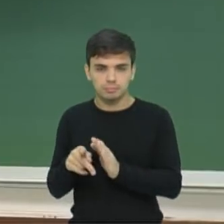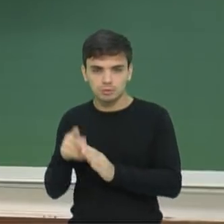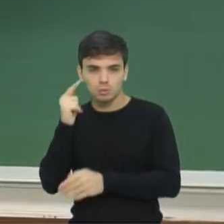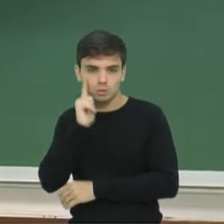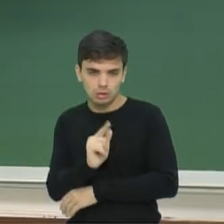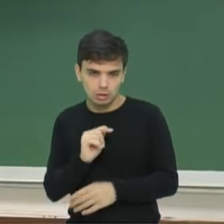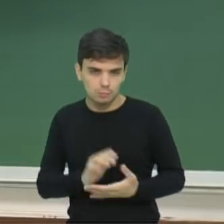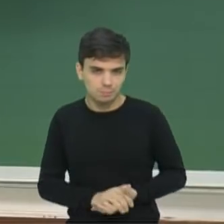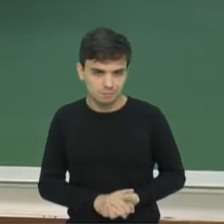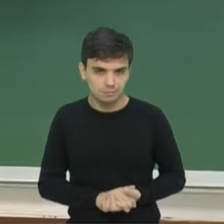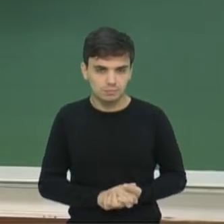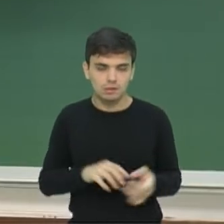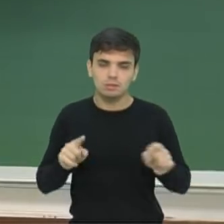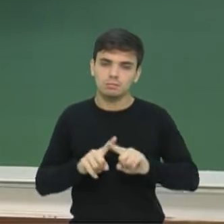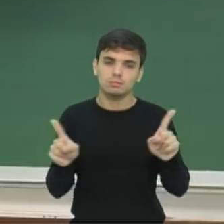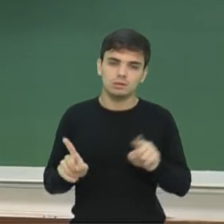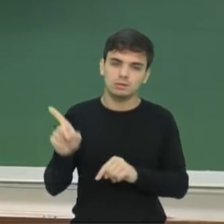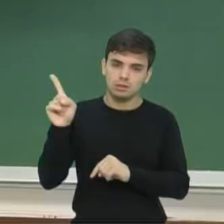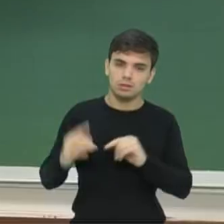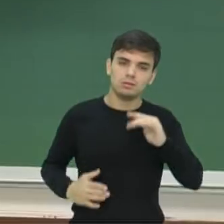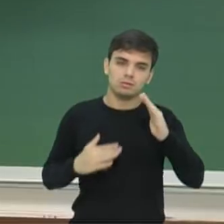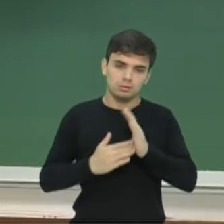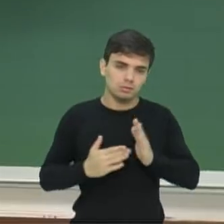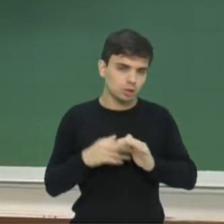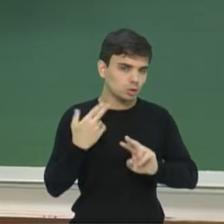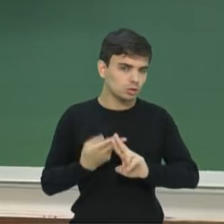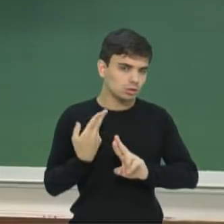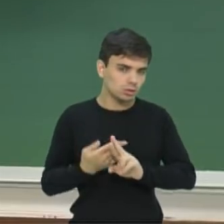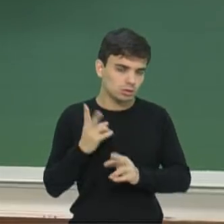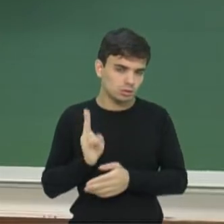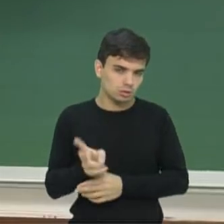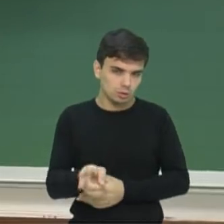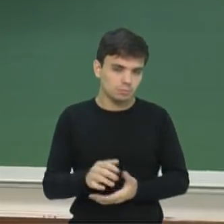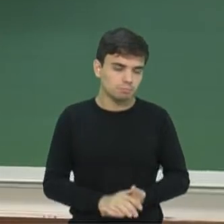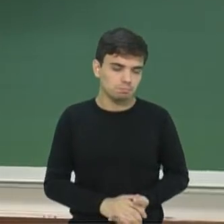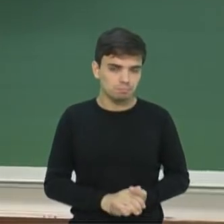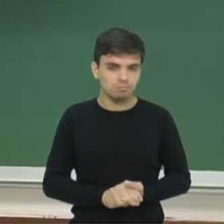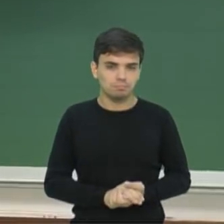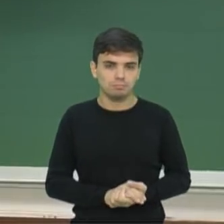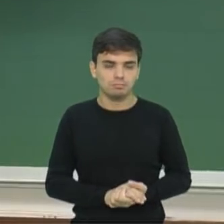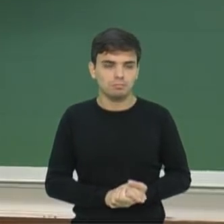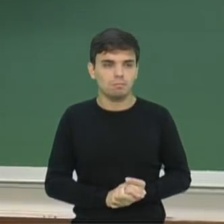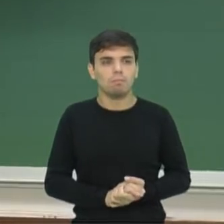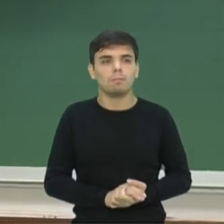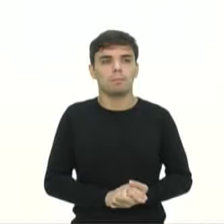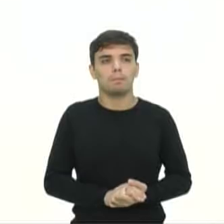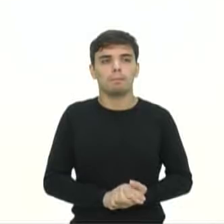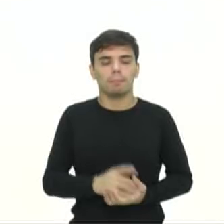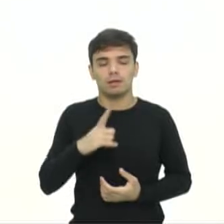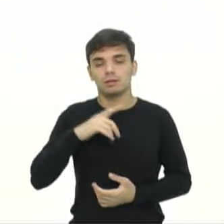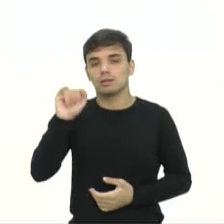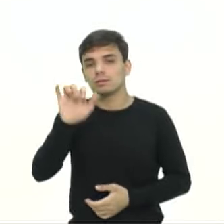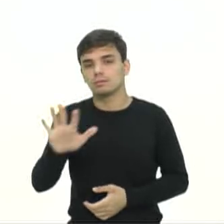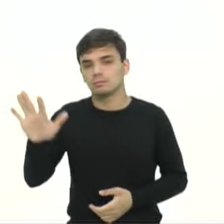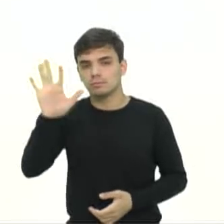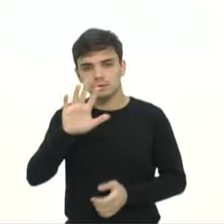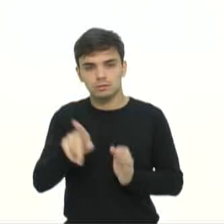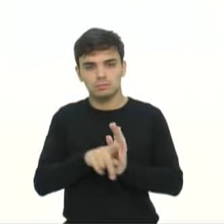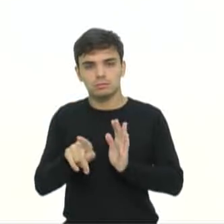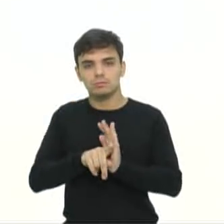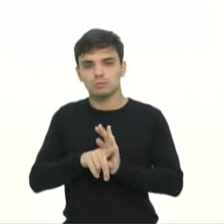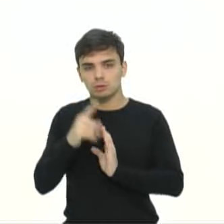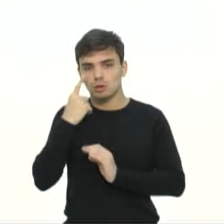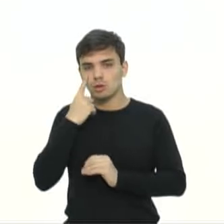essa máxima, né? Mas na maioria das vezes essa máxima é aplicada. Ceder para vencer. E aqui está retratado então na imagem o Instituto